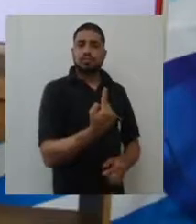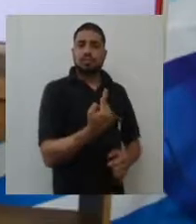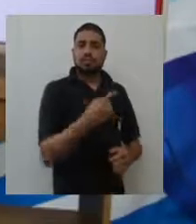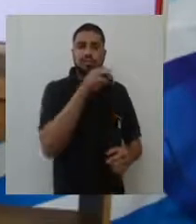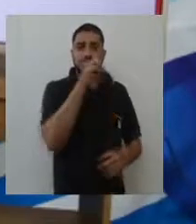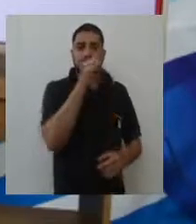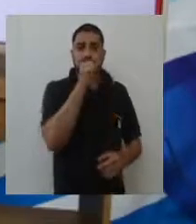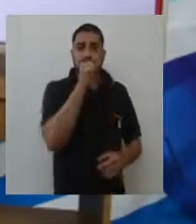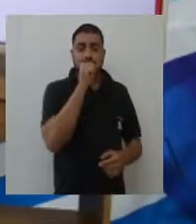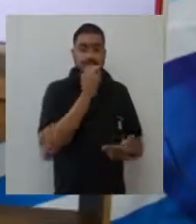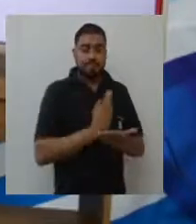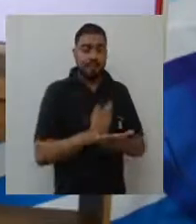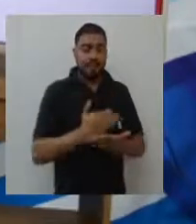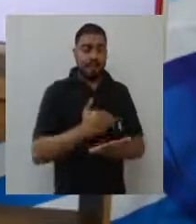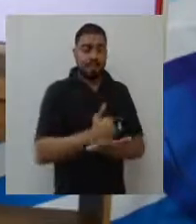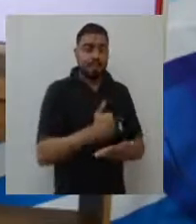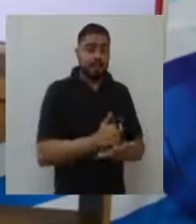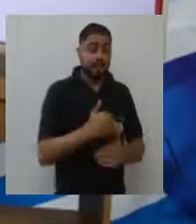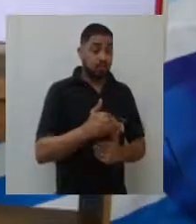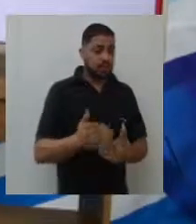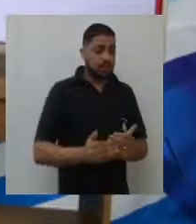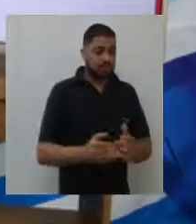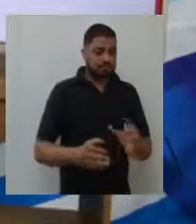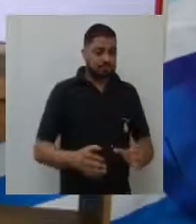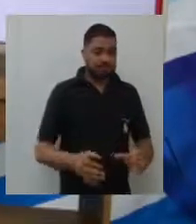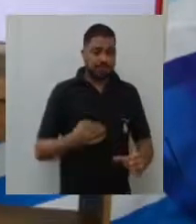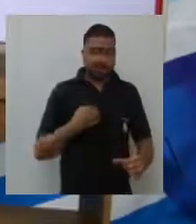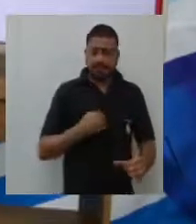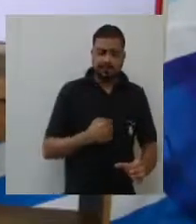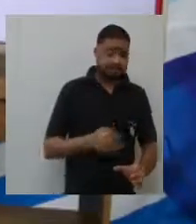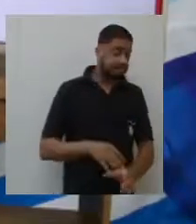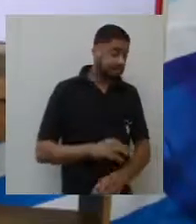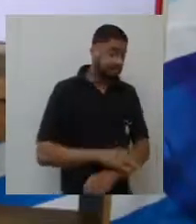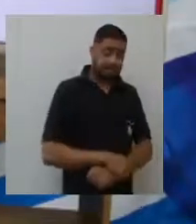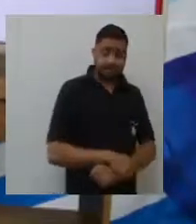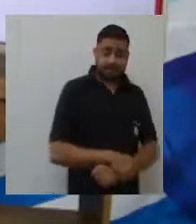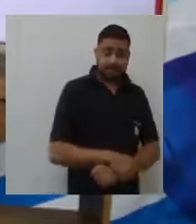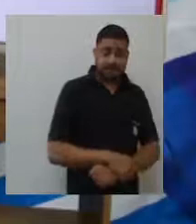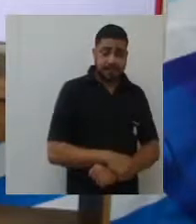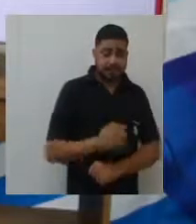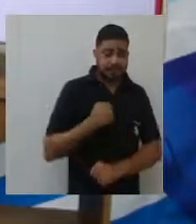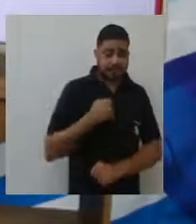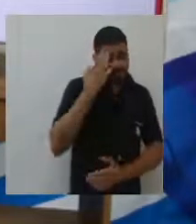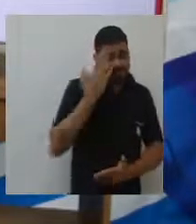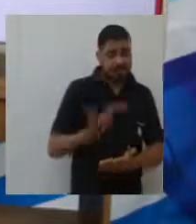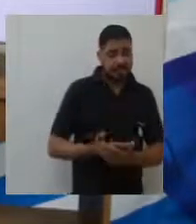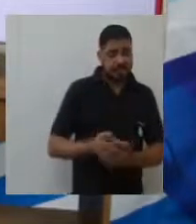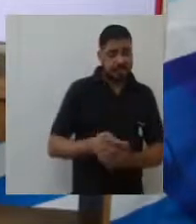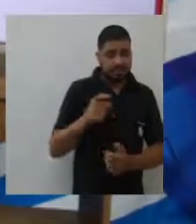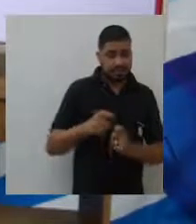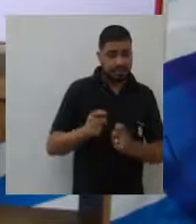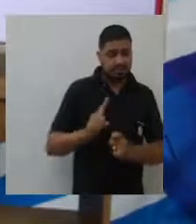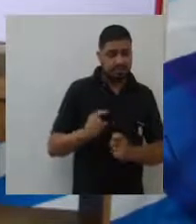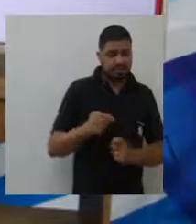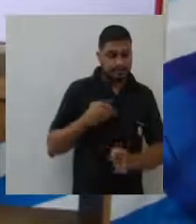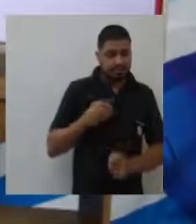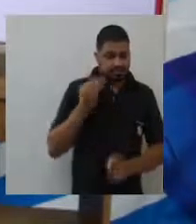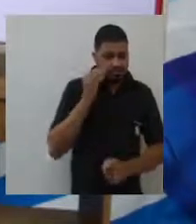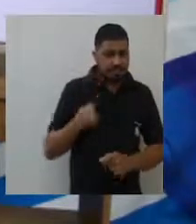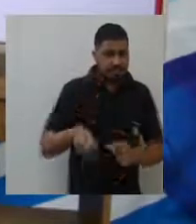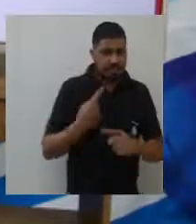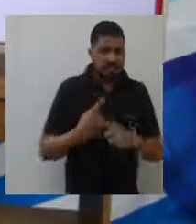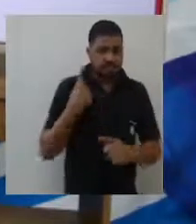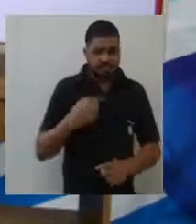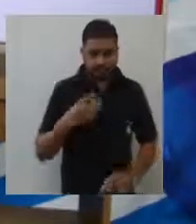partida. Aí eu disse, poxa, cara, tá aqui do meu lado, não vou cair naquela conversa do médico, não. Vou degustar mais uma laranja. Aí minha